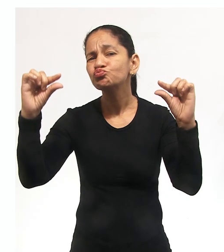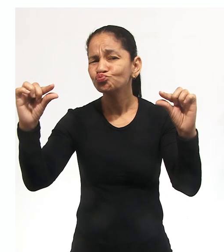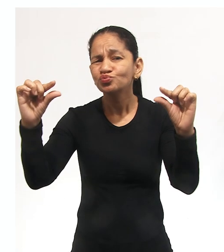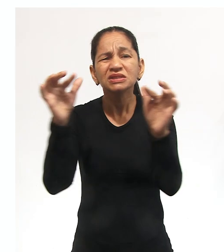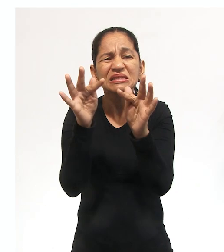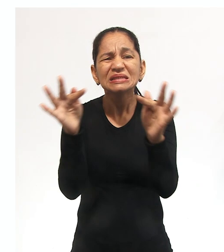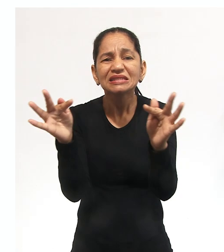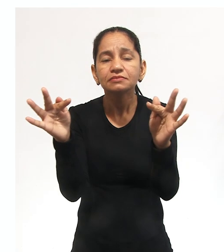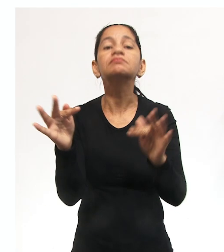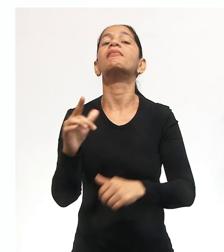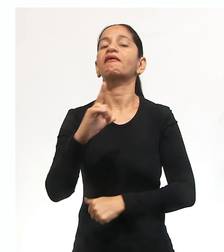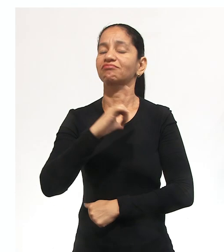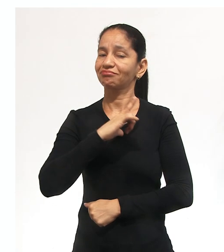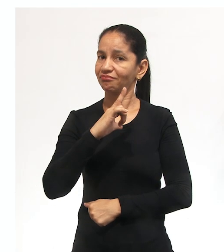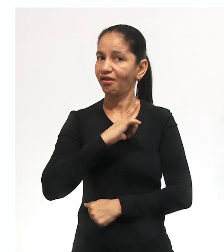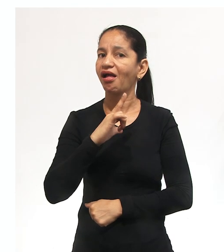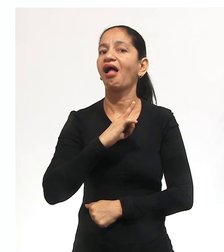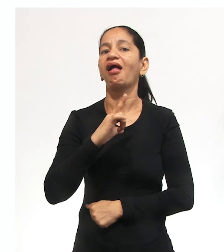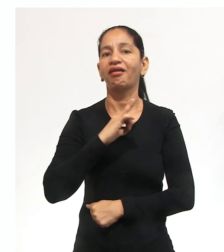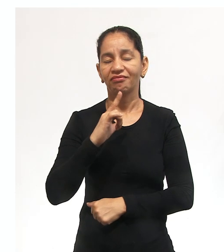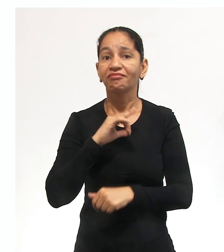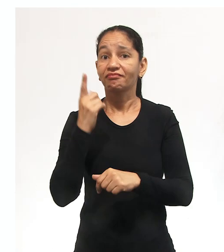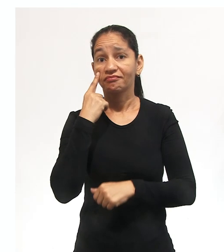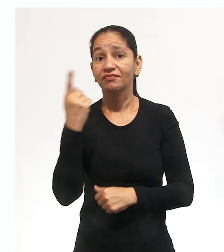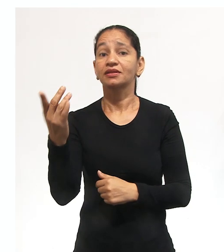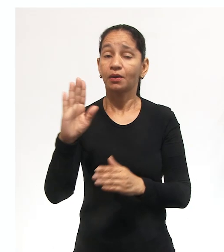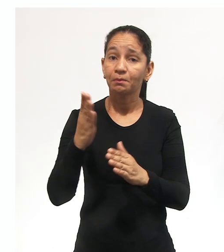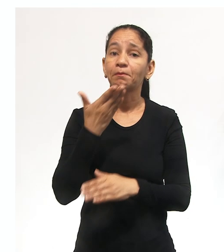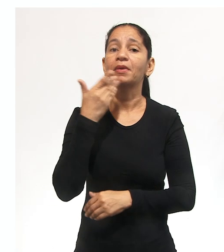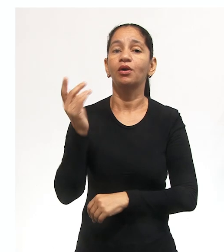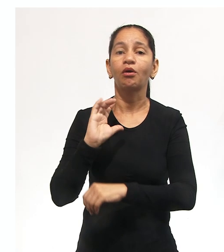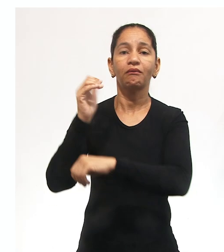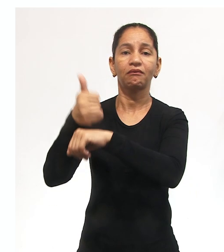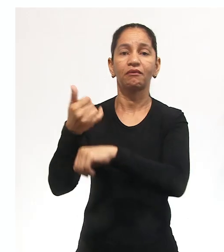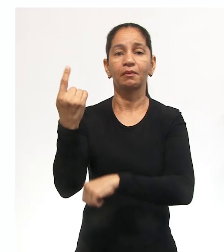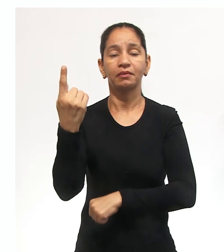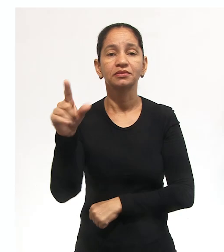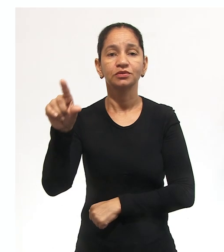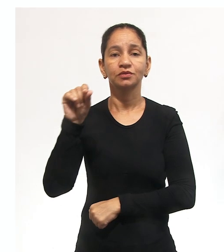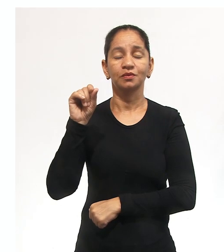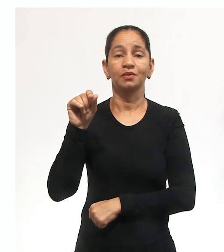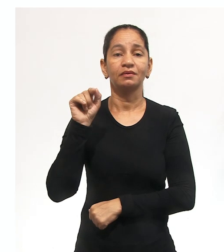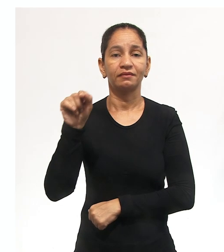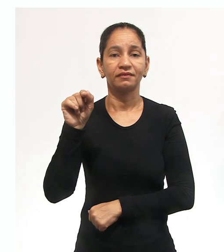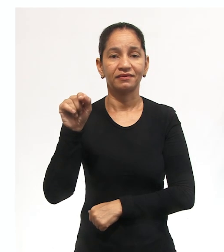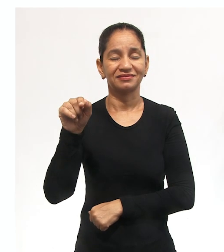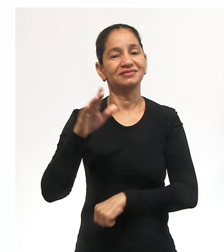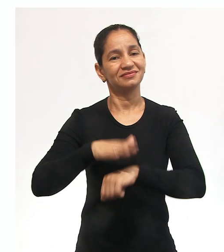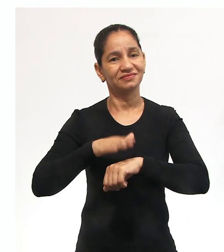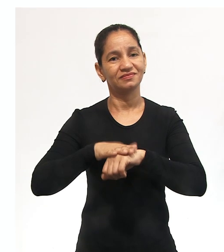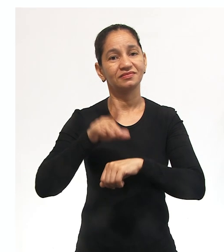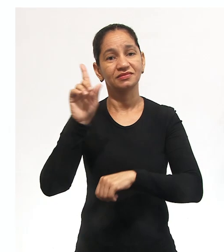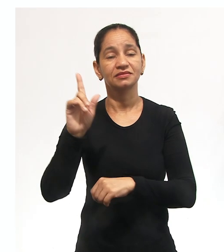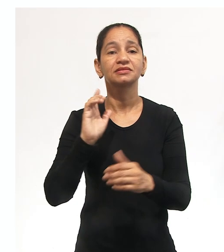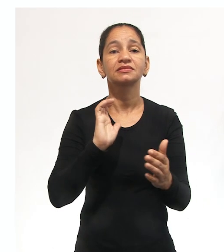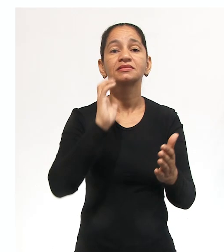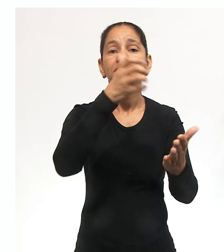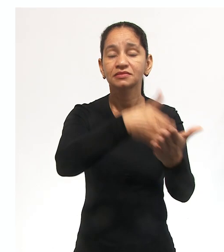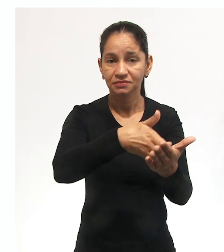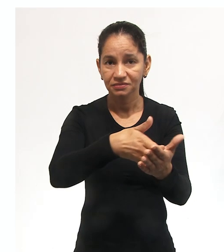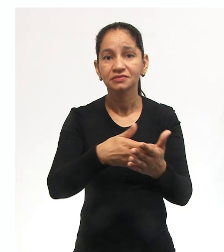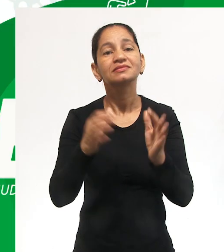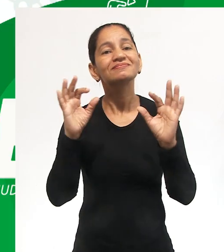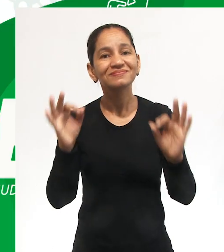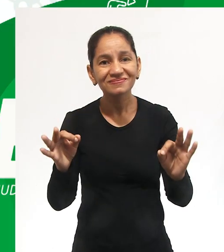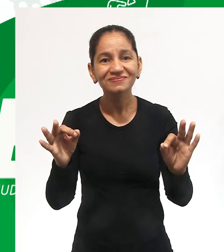diferença bem pequena, né? Mas ainda assim seria mais vantajoso a gente fazer o pagamento à